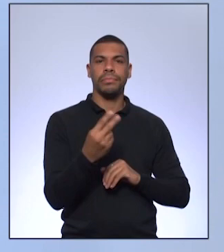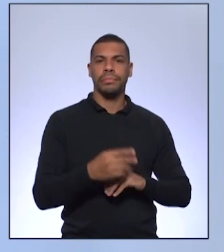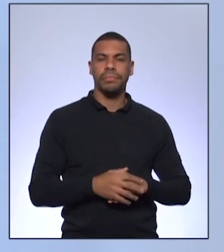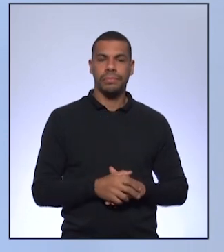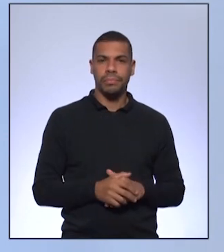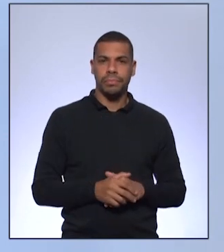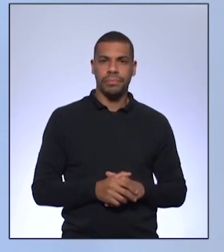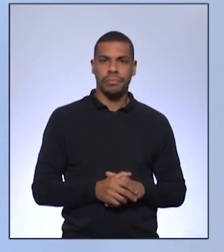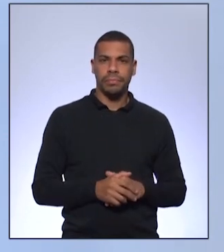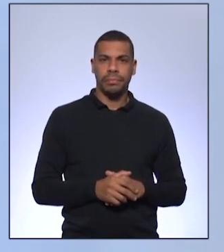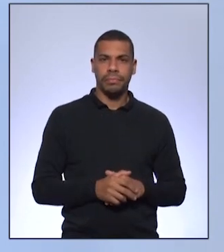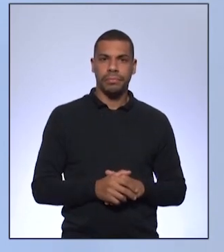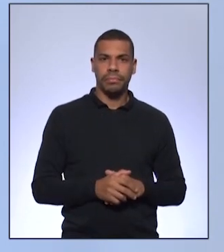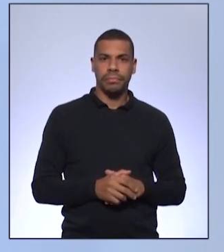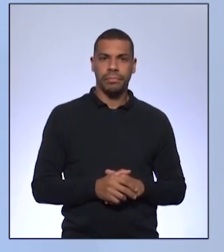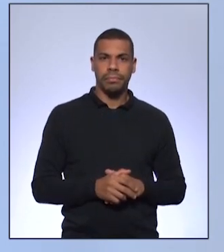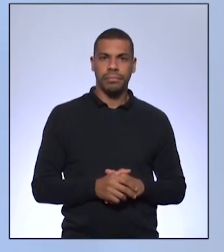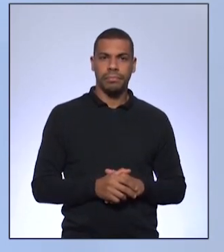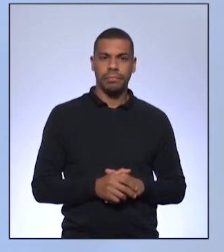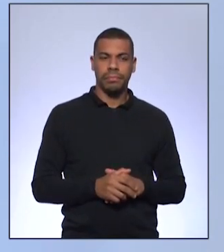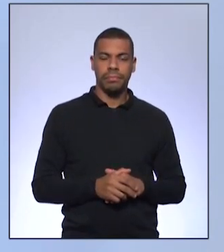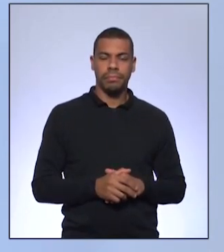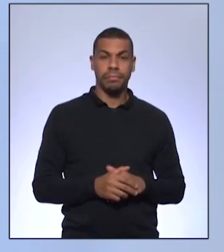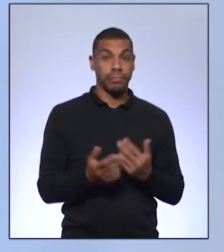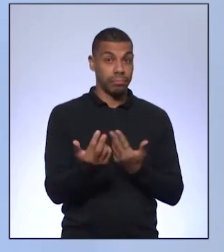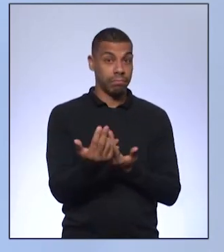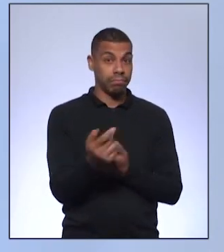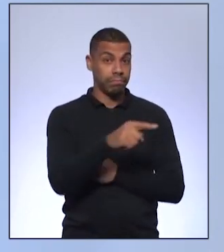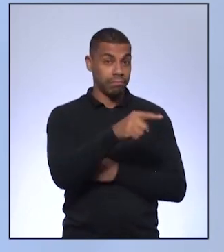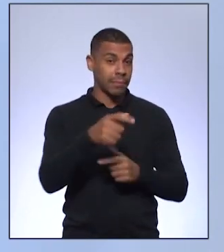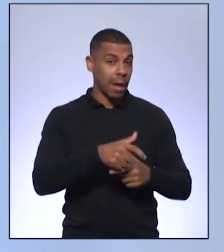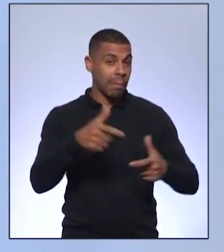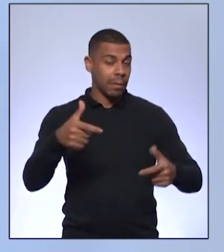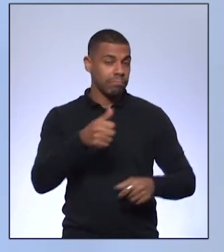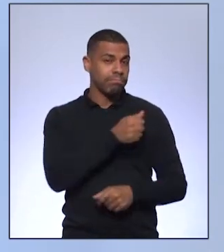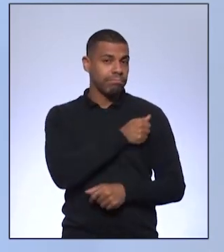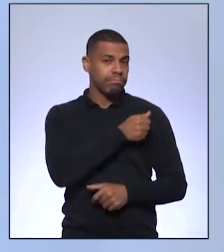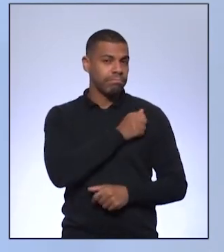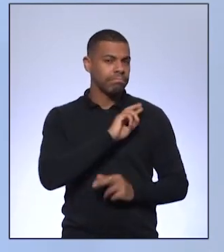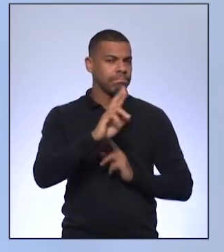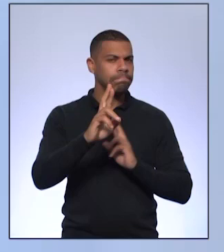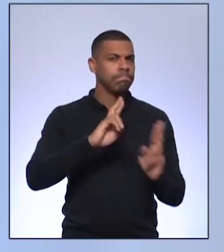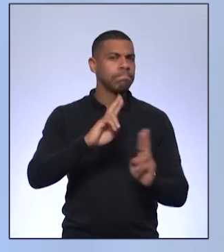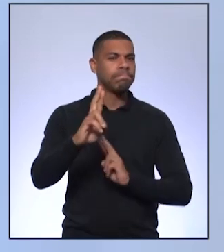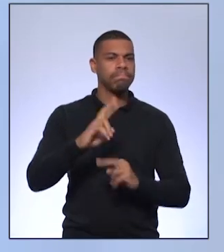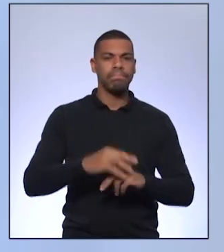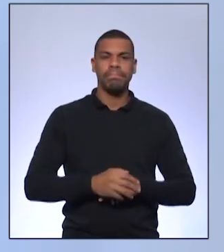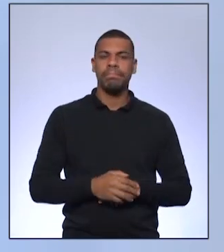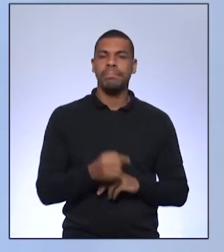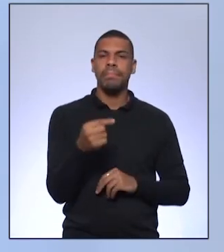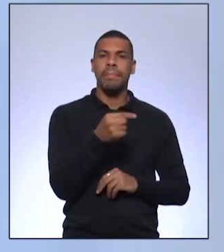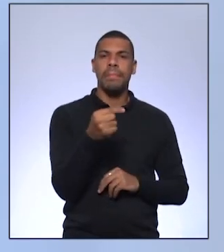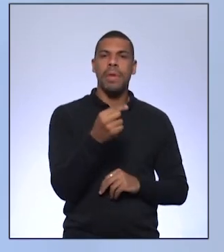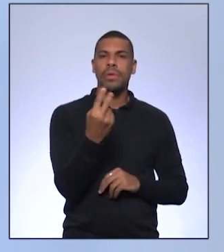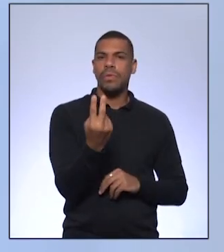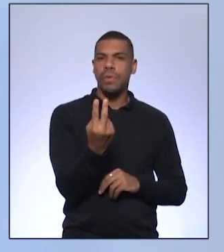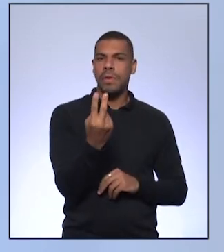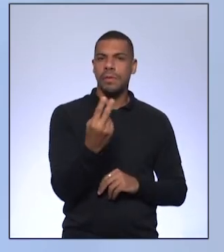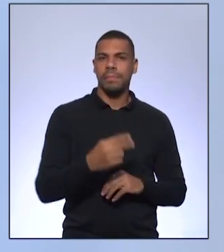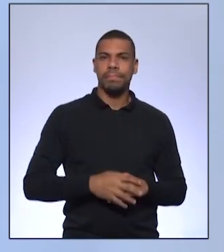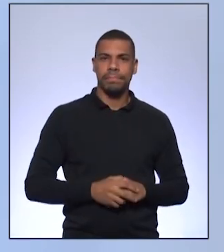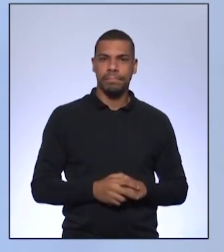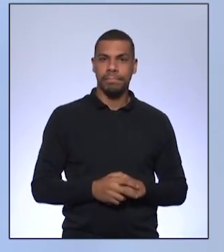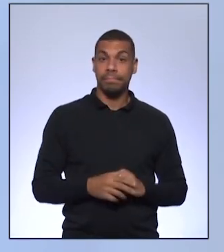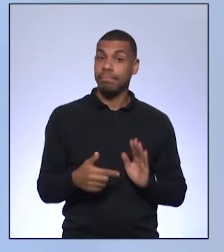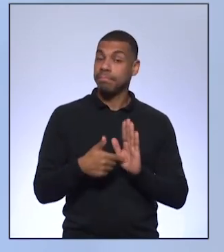lá do começo da aula. Portanto, como a grande maioria afirmou, temos aí quem? O menos 2 como solução.